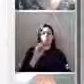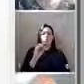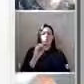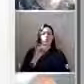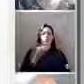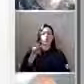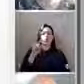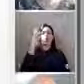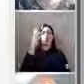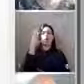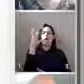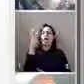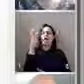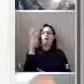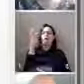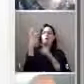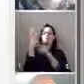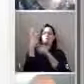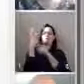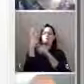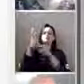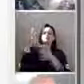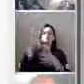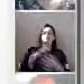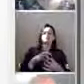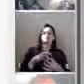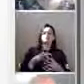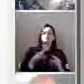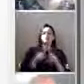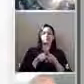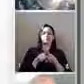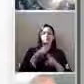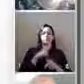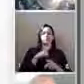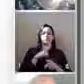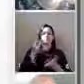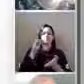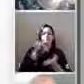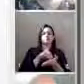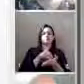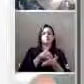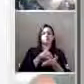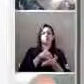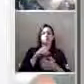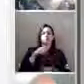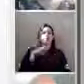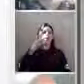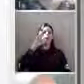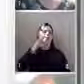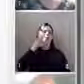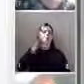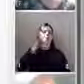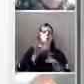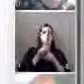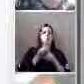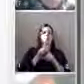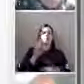né? Também está marcado com ocorrências de registro na Colômbia e na Venezuela. Moliner